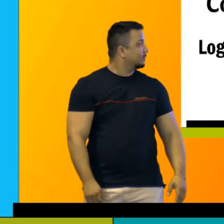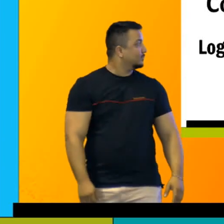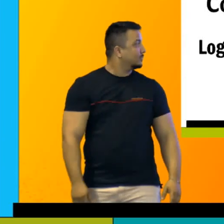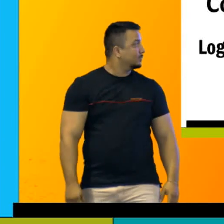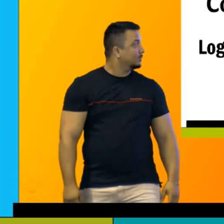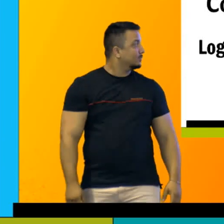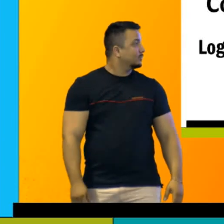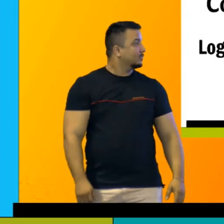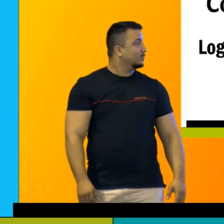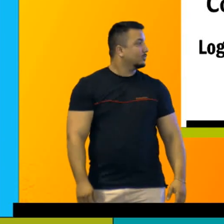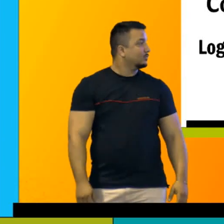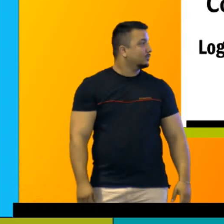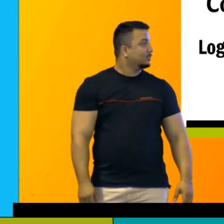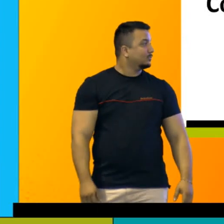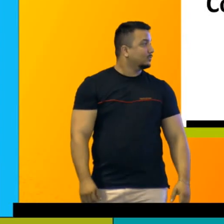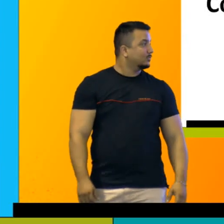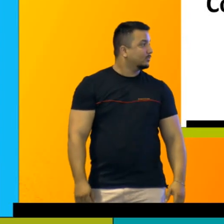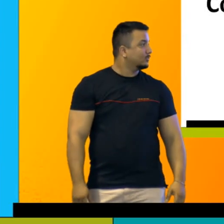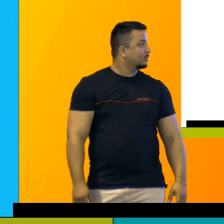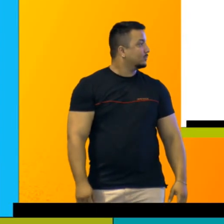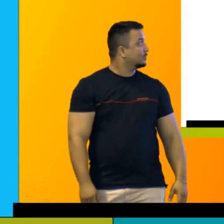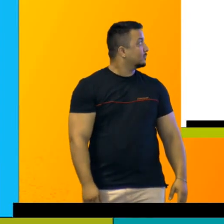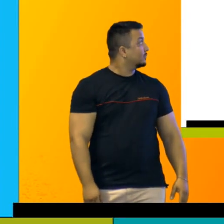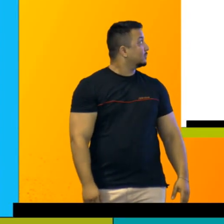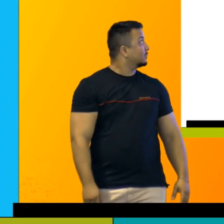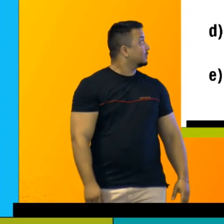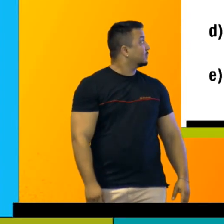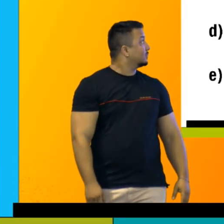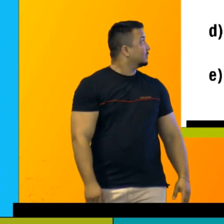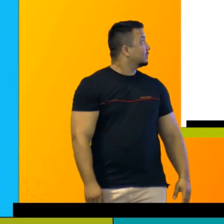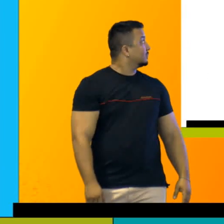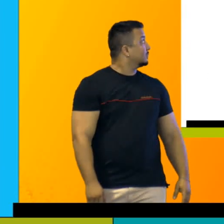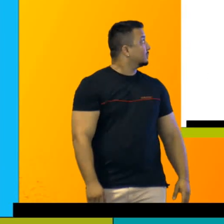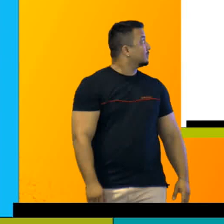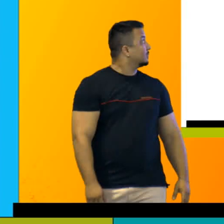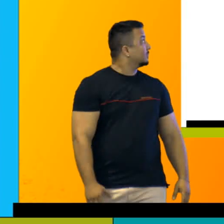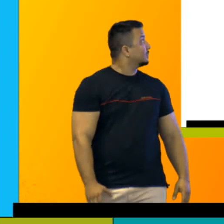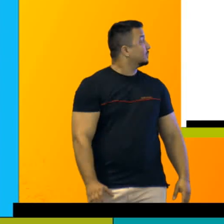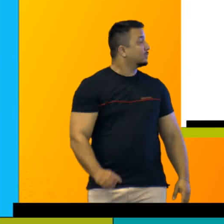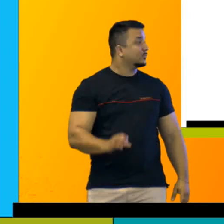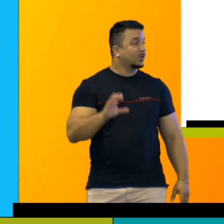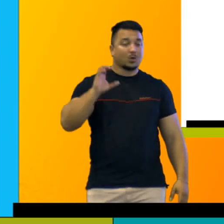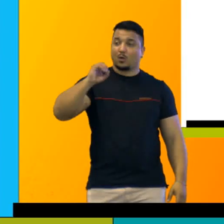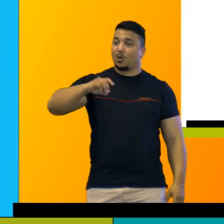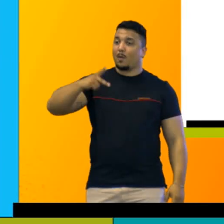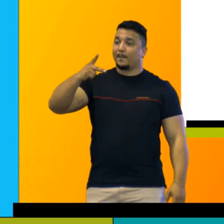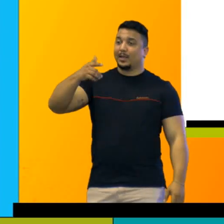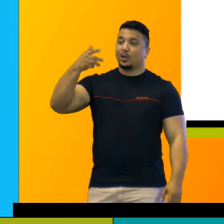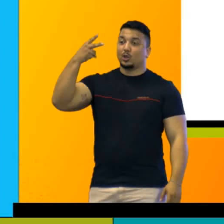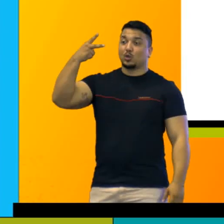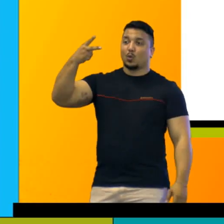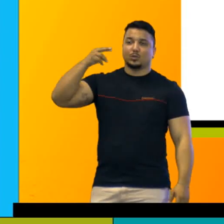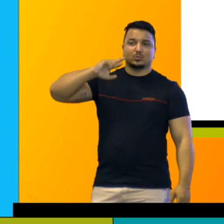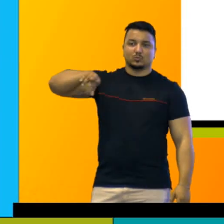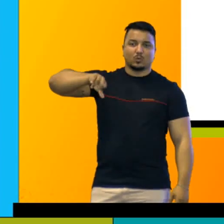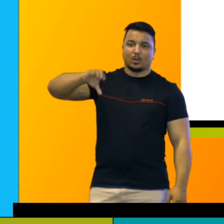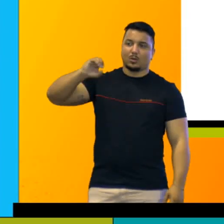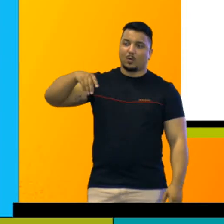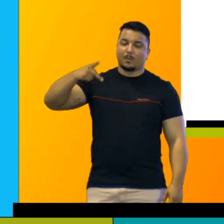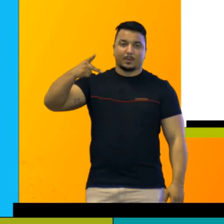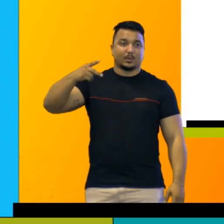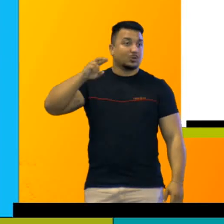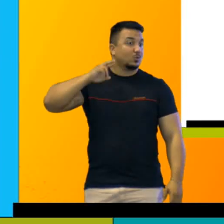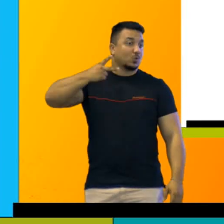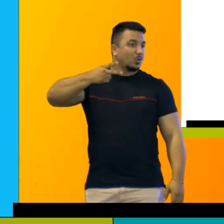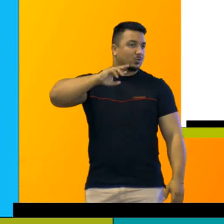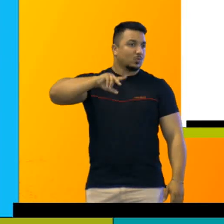anterior, tinha uma coisa que acho que estava errado uma coisa ali, ó. Que é a competência. Está como competência 2 ali, ó. Está errado, tá, pessoal? É competência